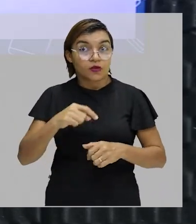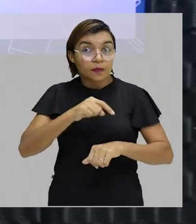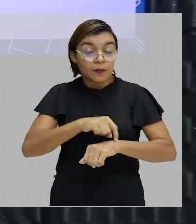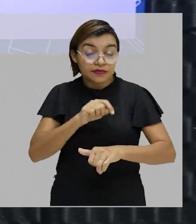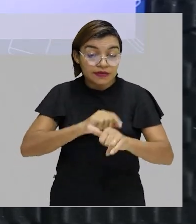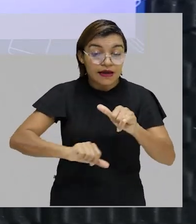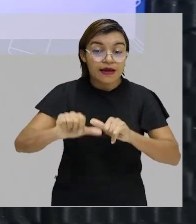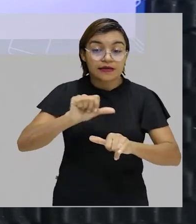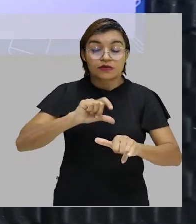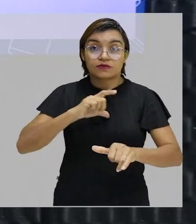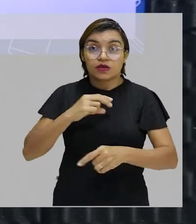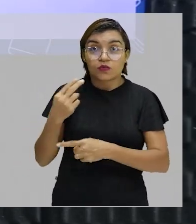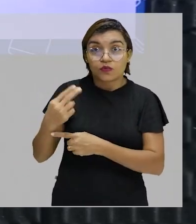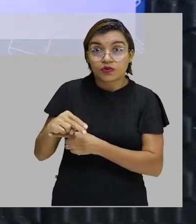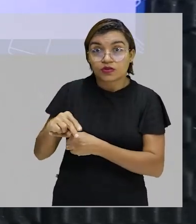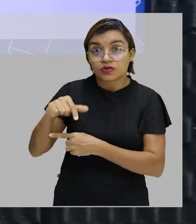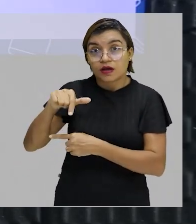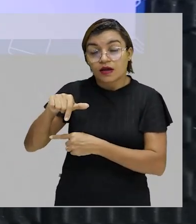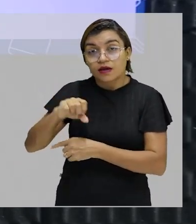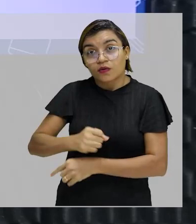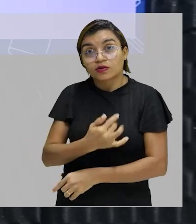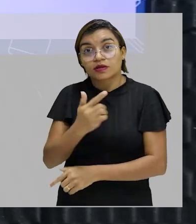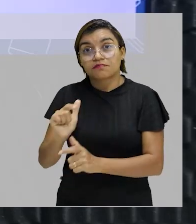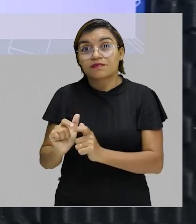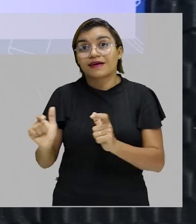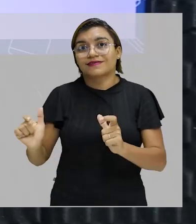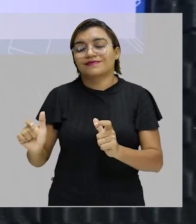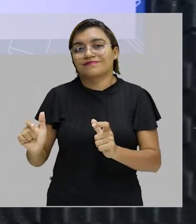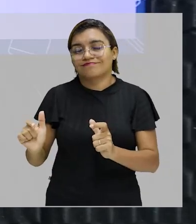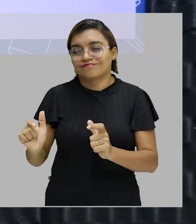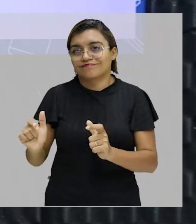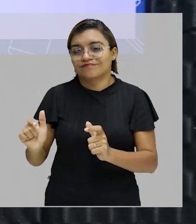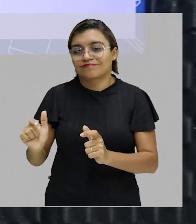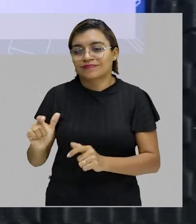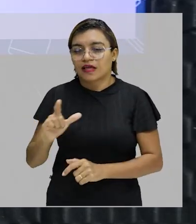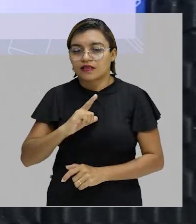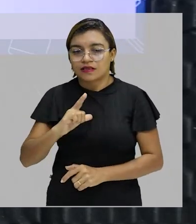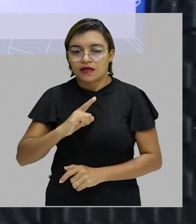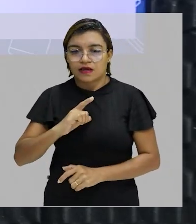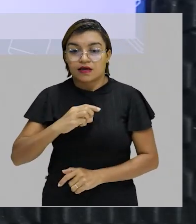o hidrogênio que está em excesso. Quanto? Nós